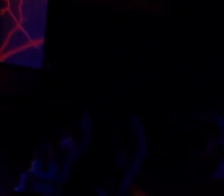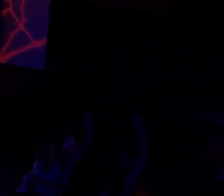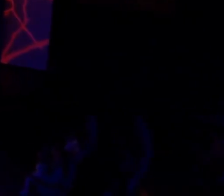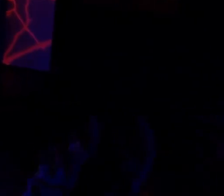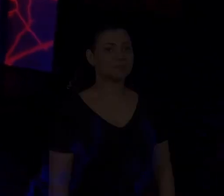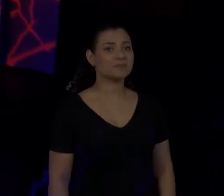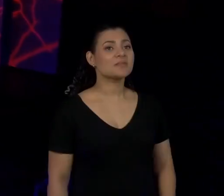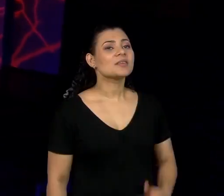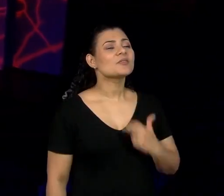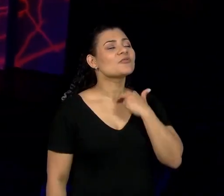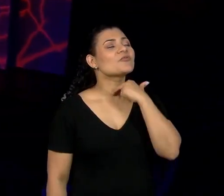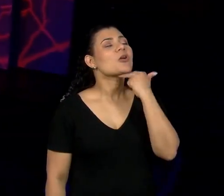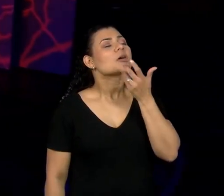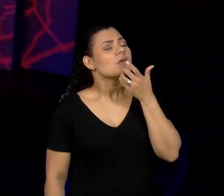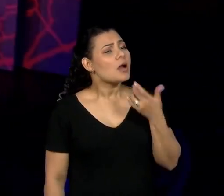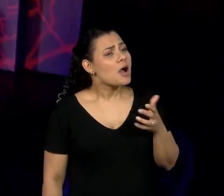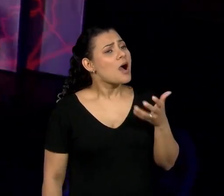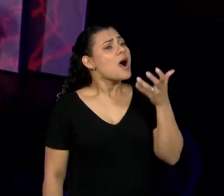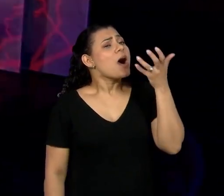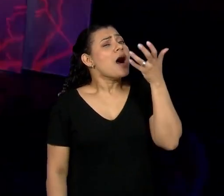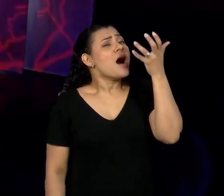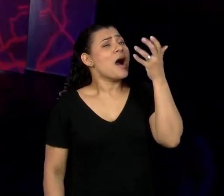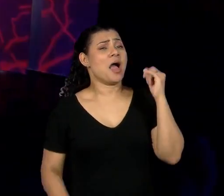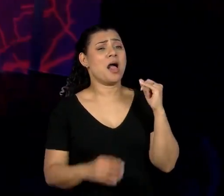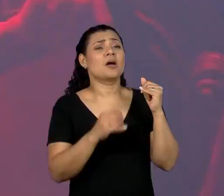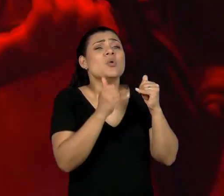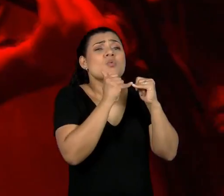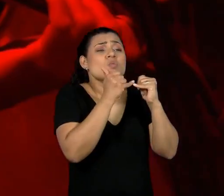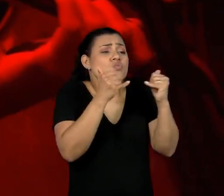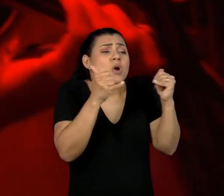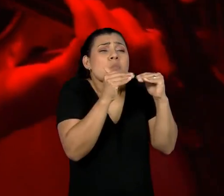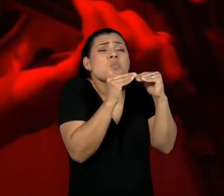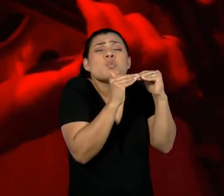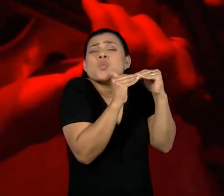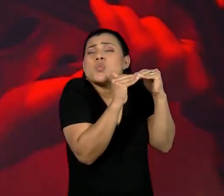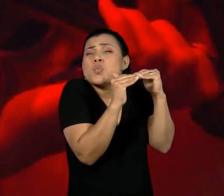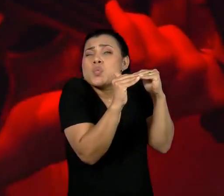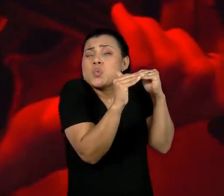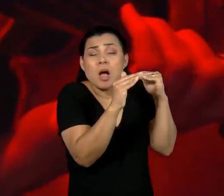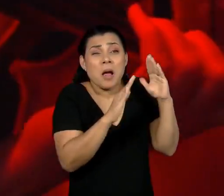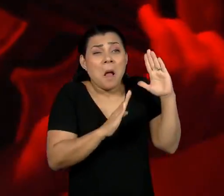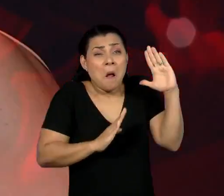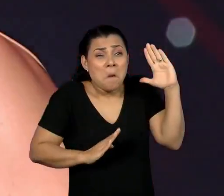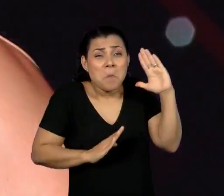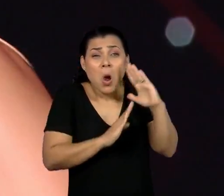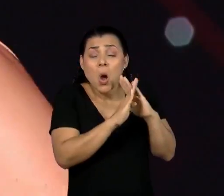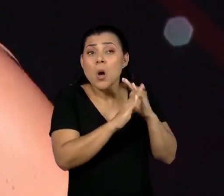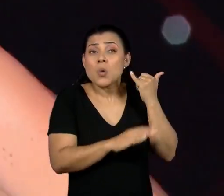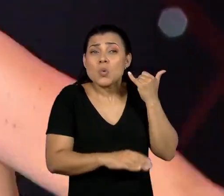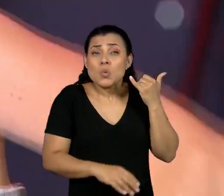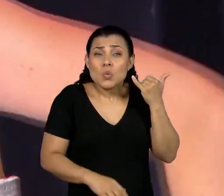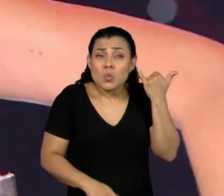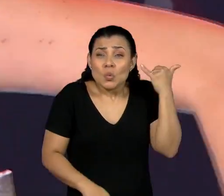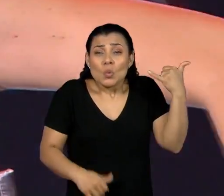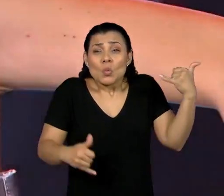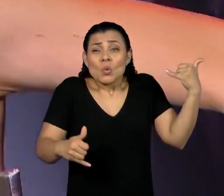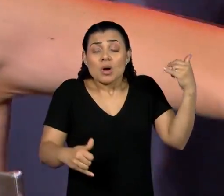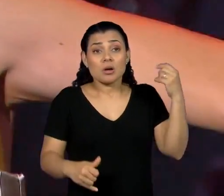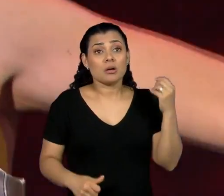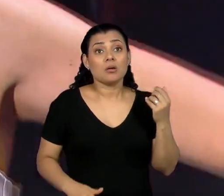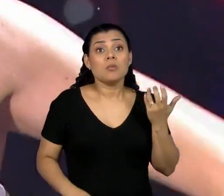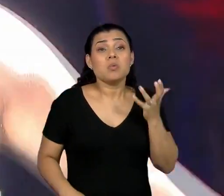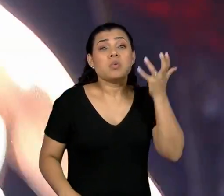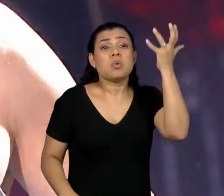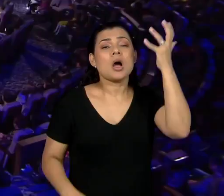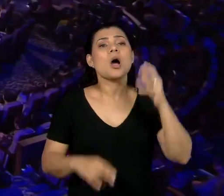A voz de uma soprano é a mais aguda registrada para o ser humano. O canto da russa Svetlana Feodulova,